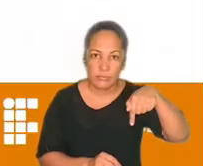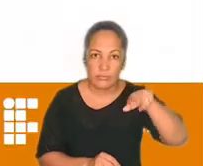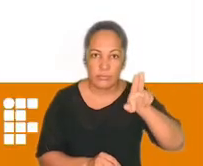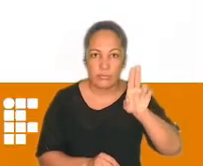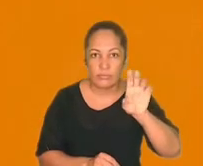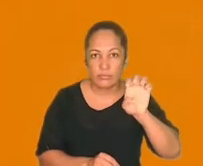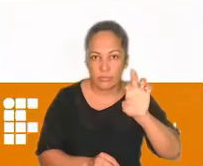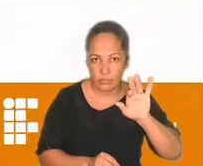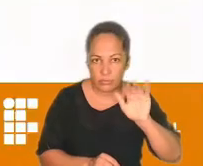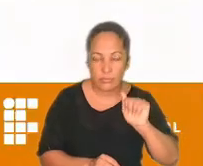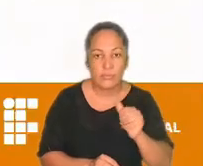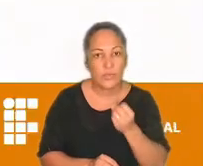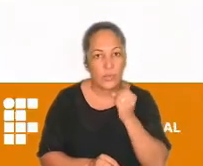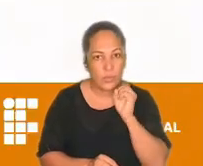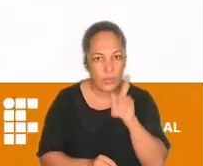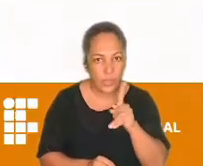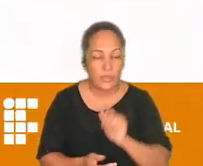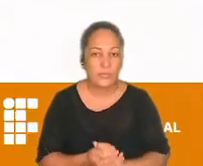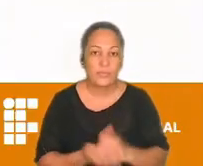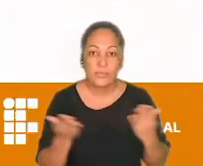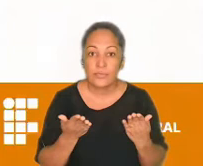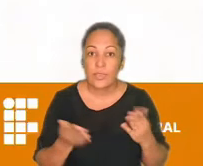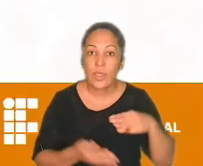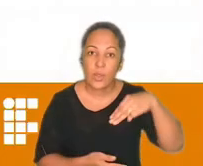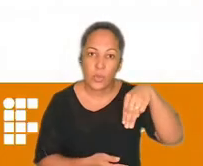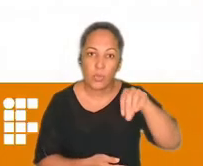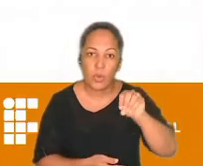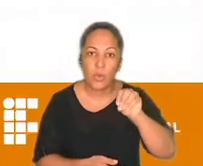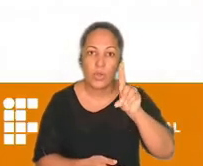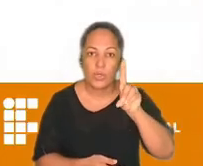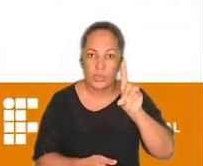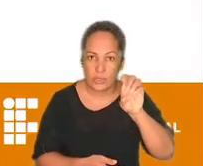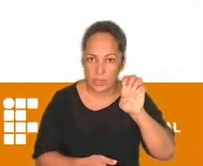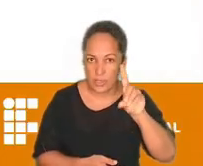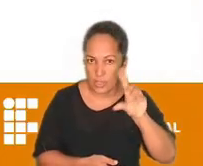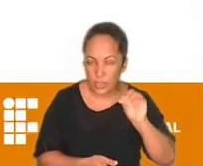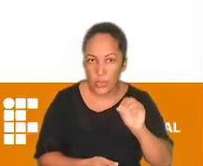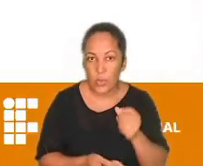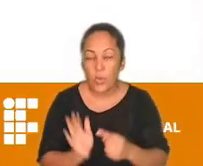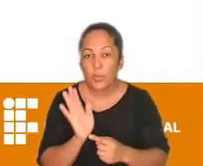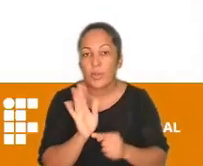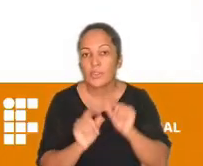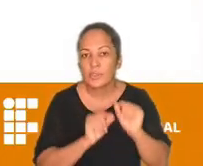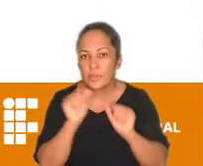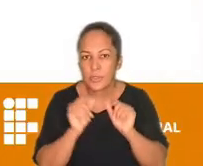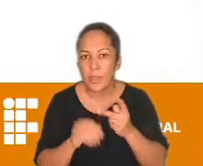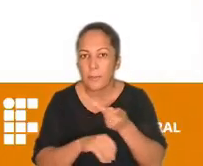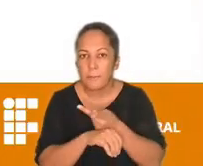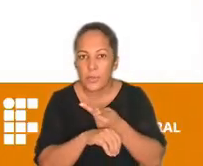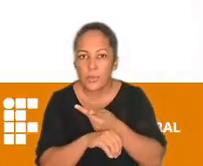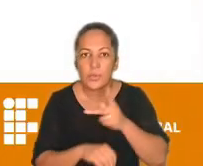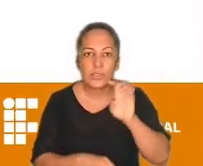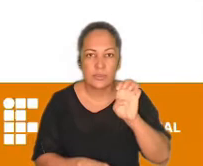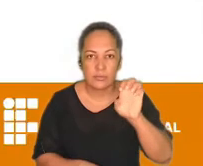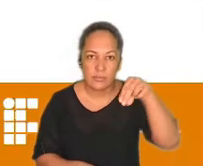galera, vamos lá. Então, o modelo lógico busca demonstrar as entidades e relacionamentos do banco